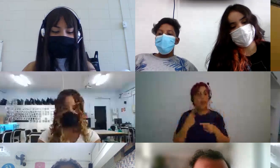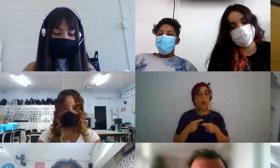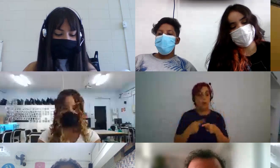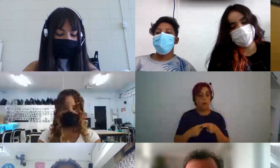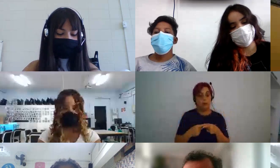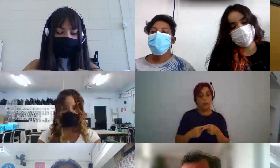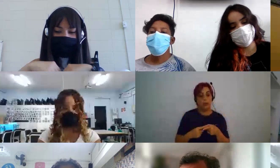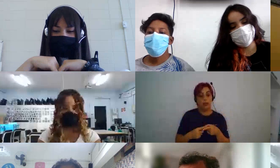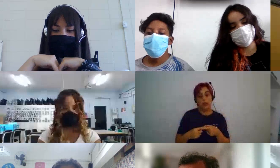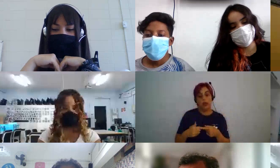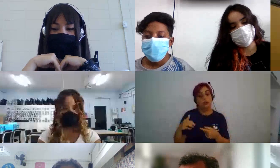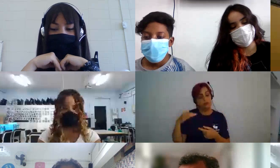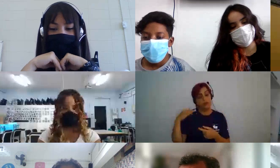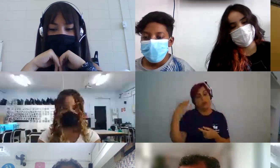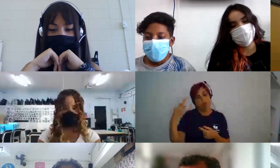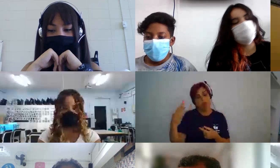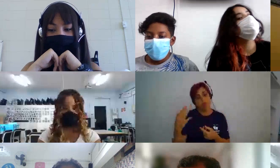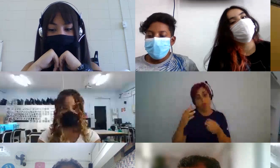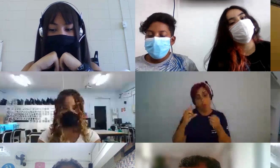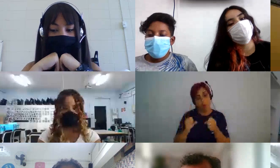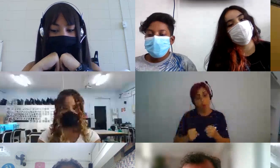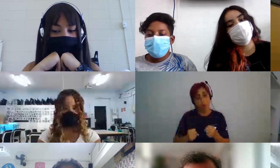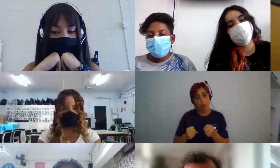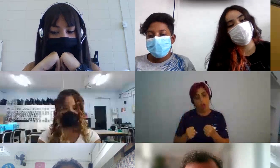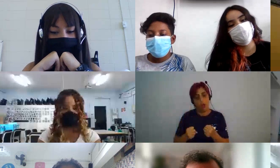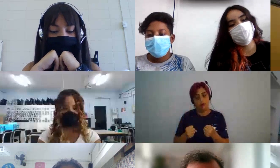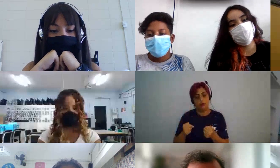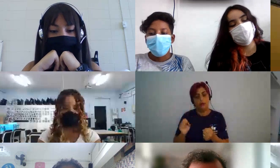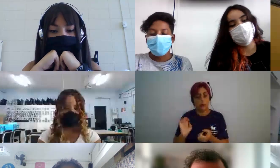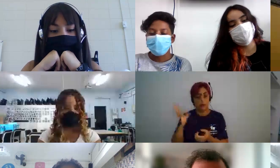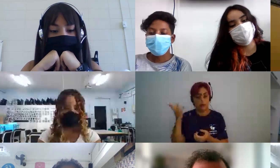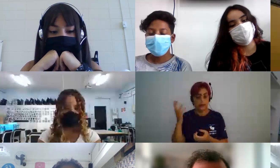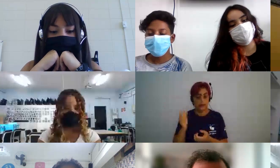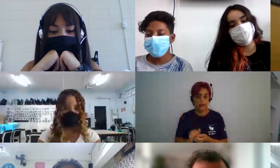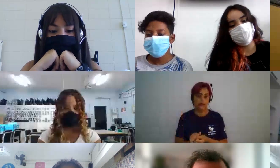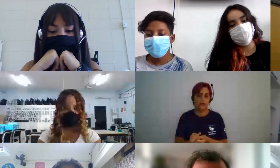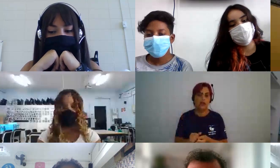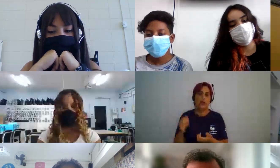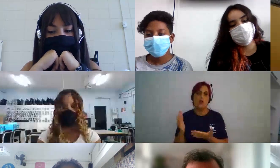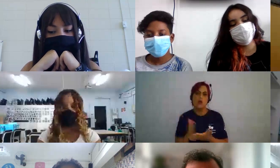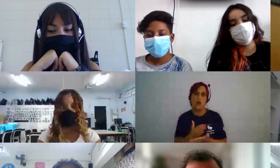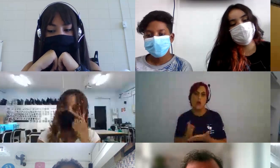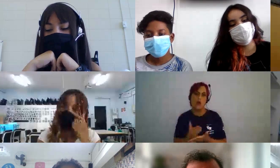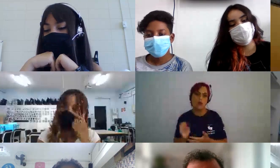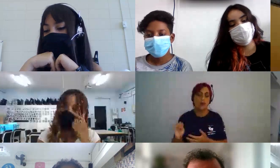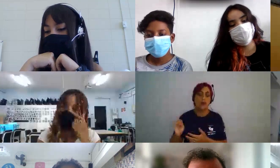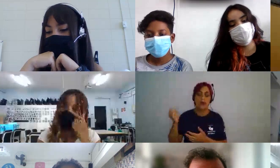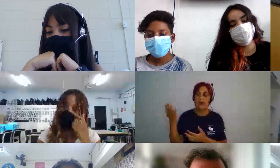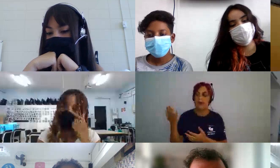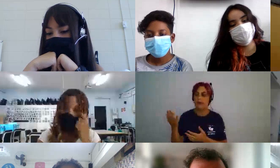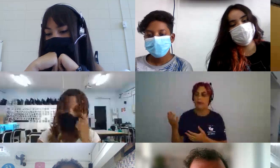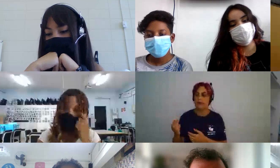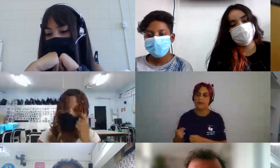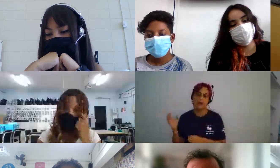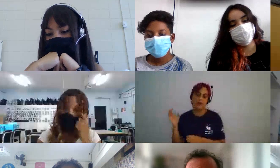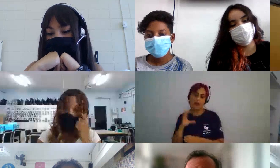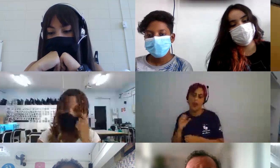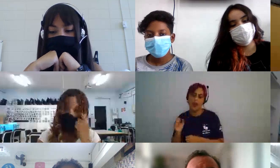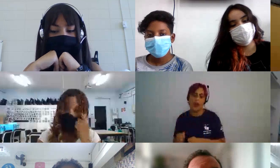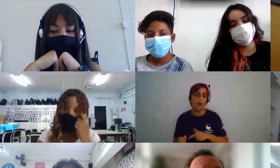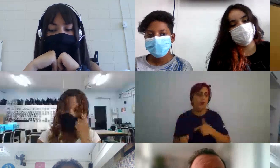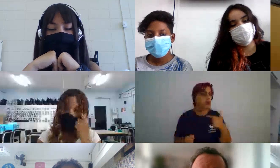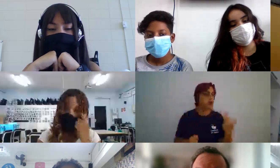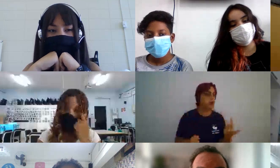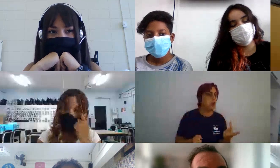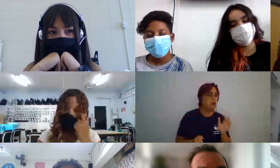outra isso vai variar de acordo com cada um. Tem gente que isso vai acontecer mais rápido, tem gente que vai acontecer mais devagar, tem gente que